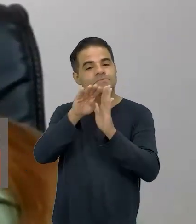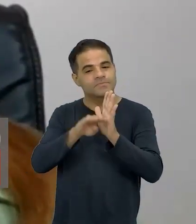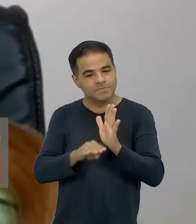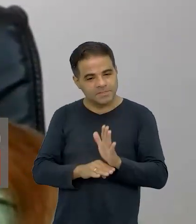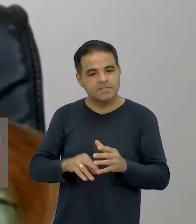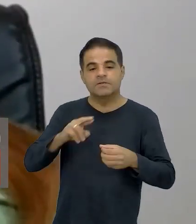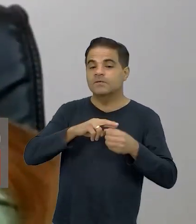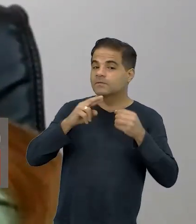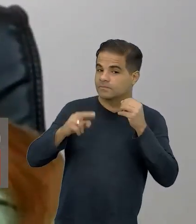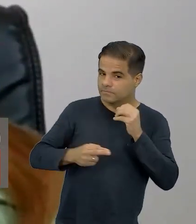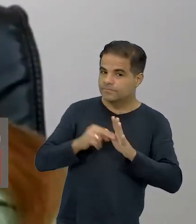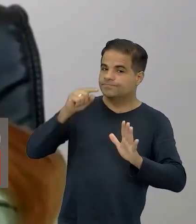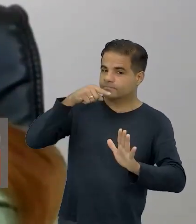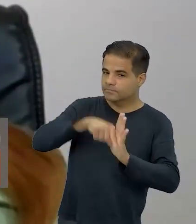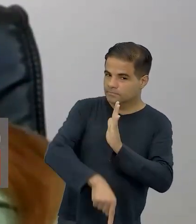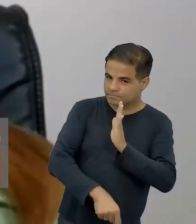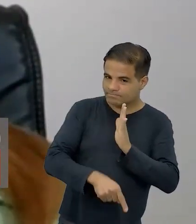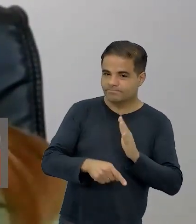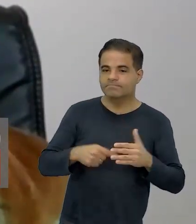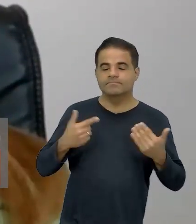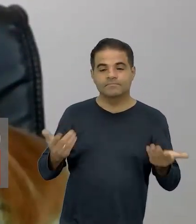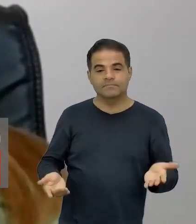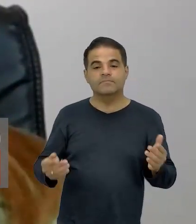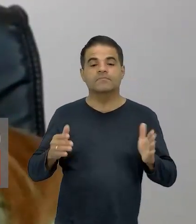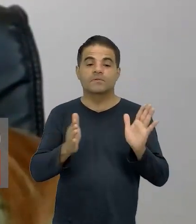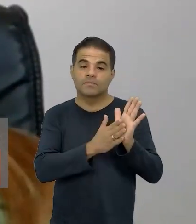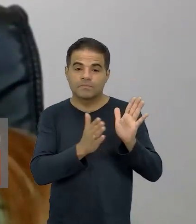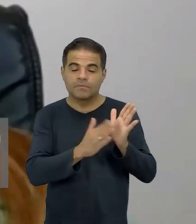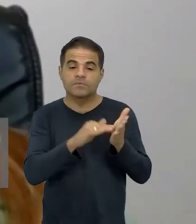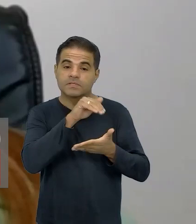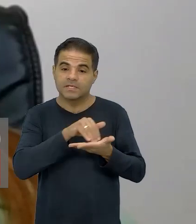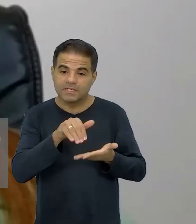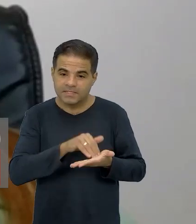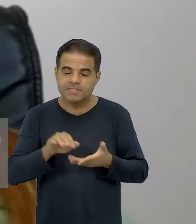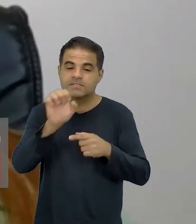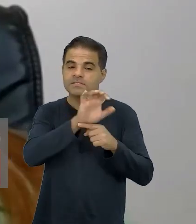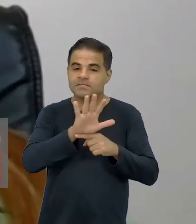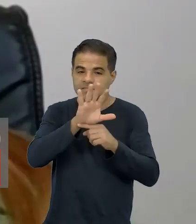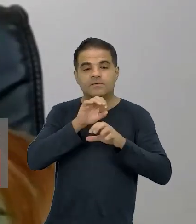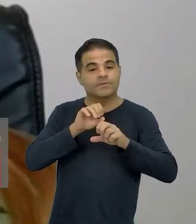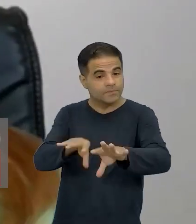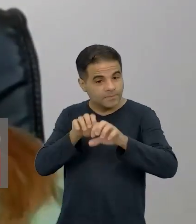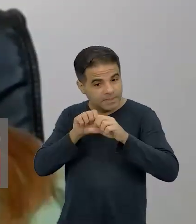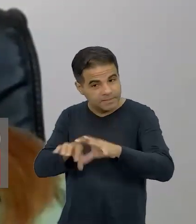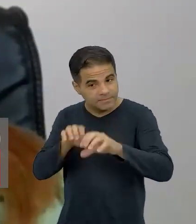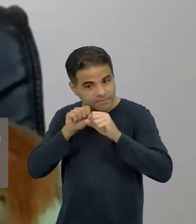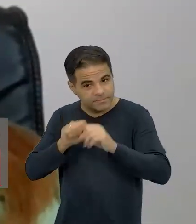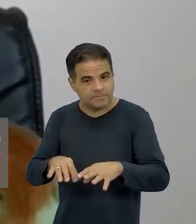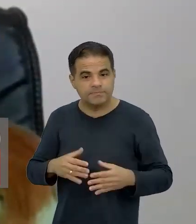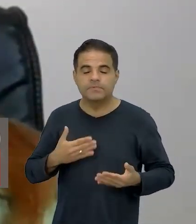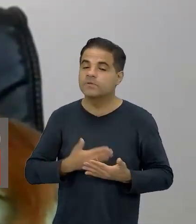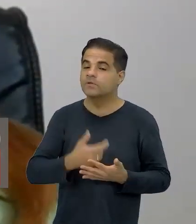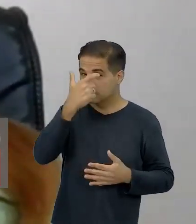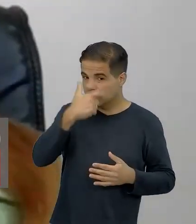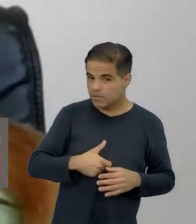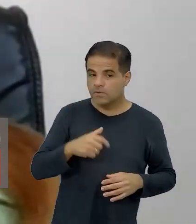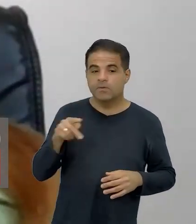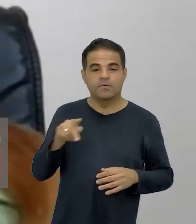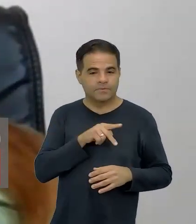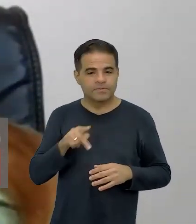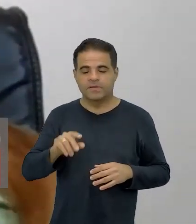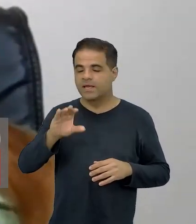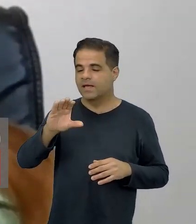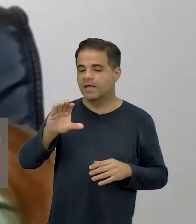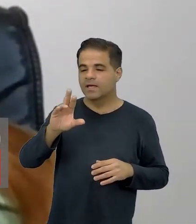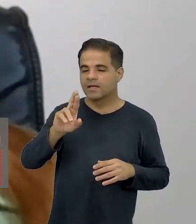de recuperação e aprofundamento proposto pela Secretaria Estadual de Educação. Eu sou a